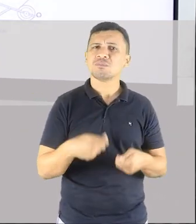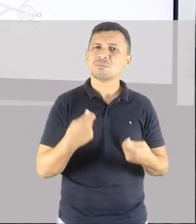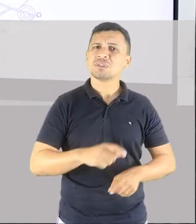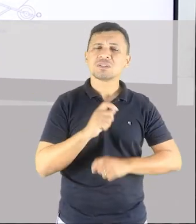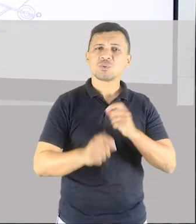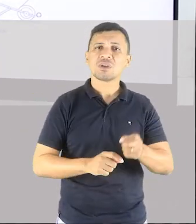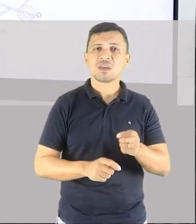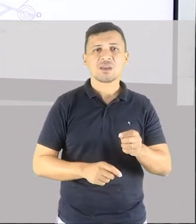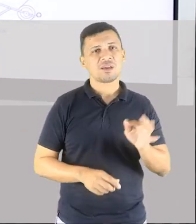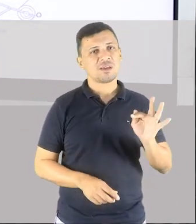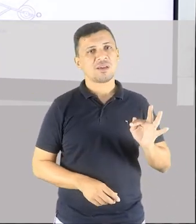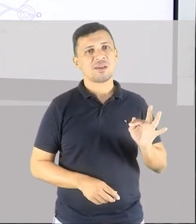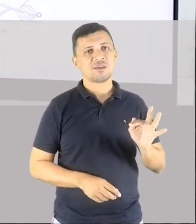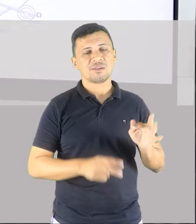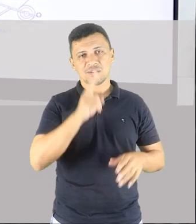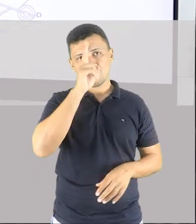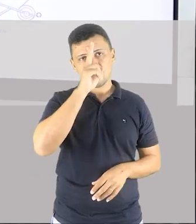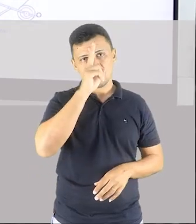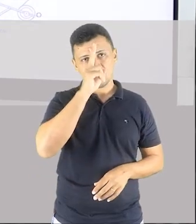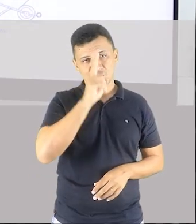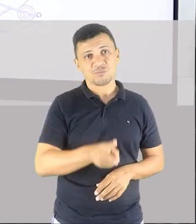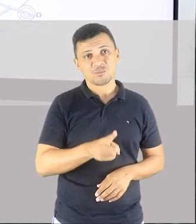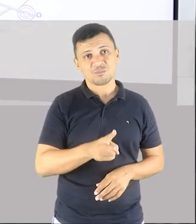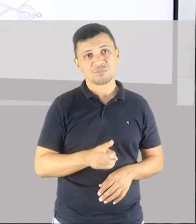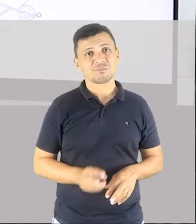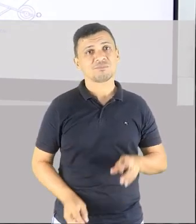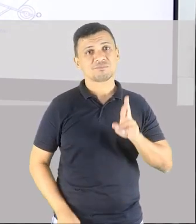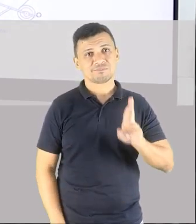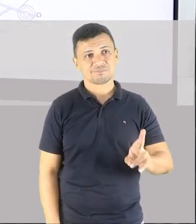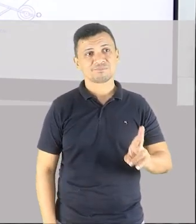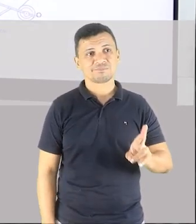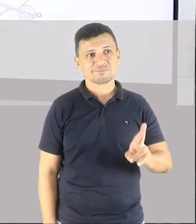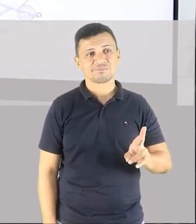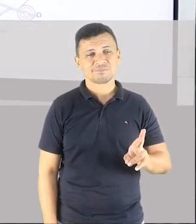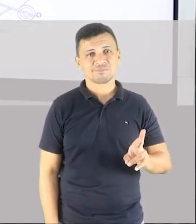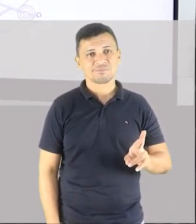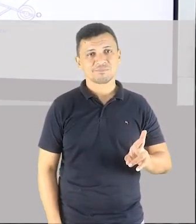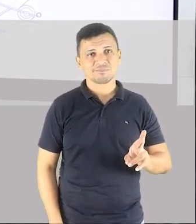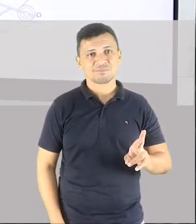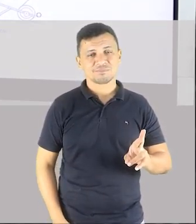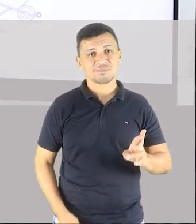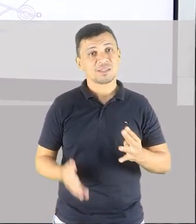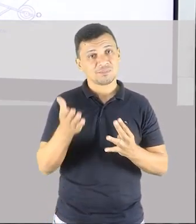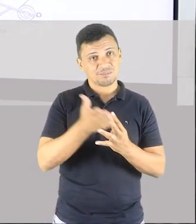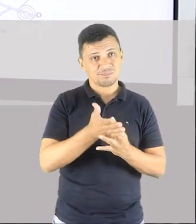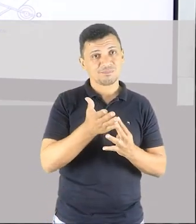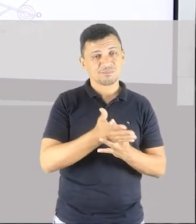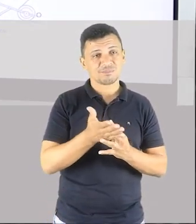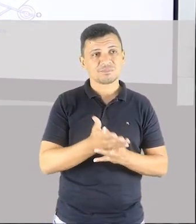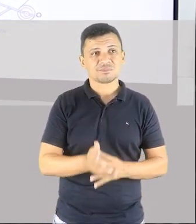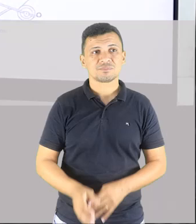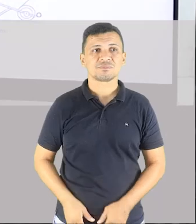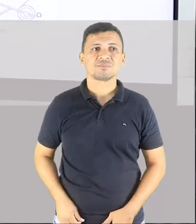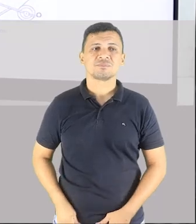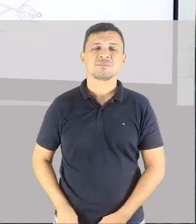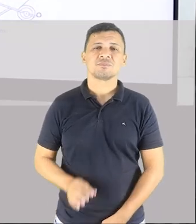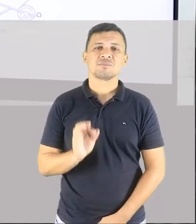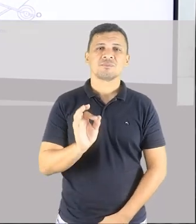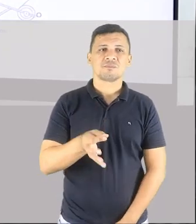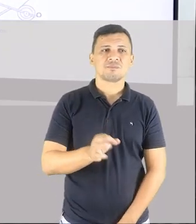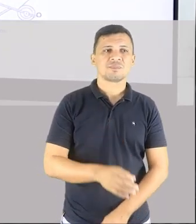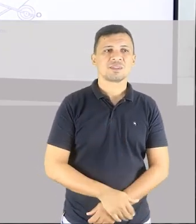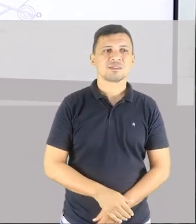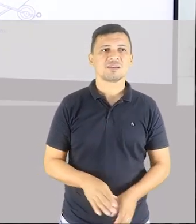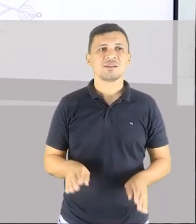força resistente. Então, olha só. Apoio, força potente e a força resistente bem no meio. Certo?